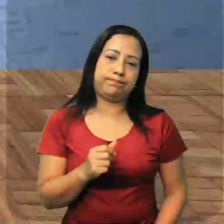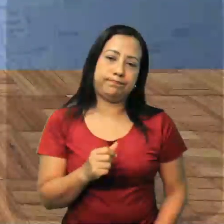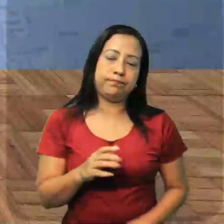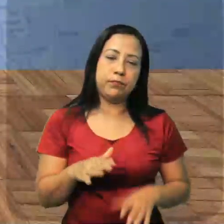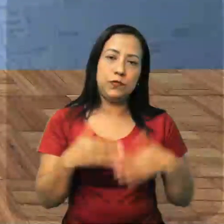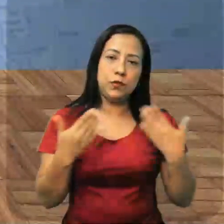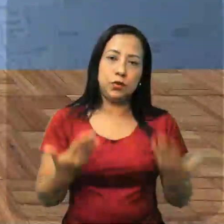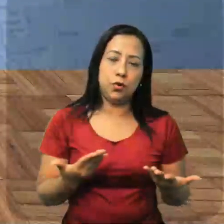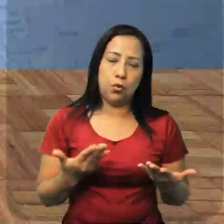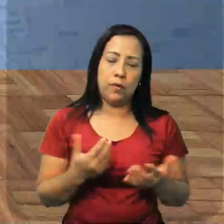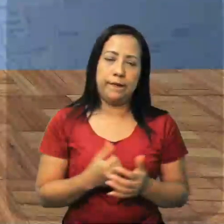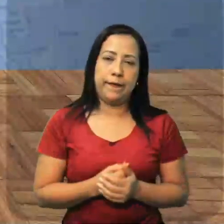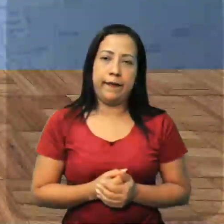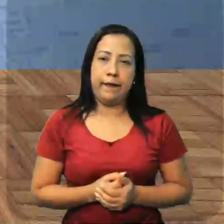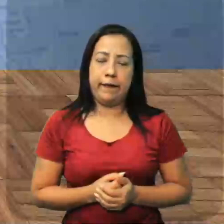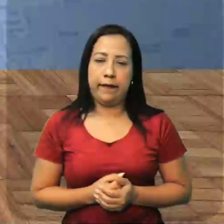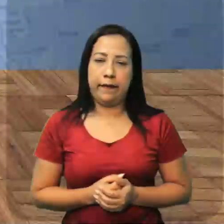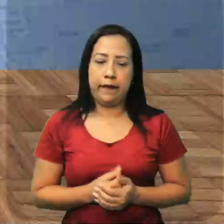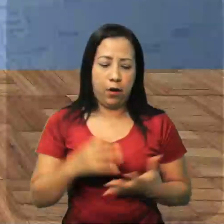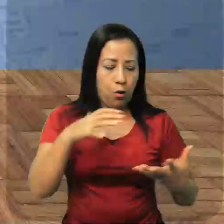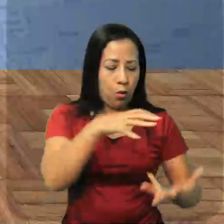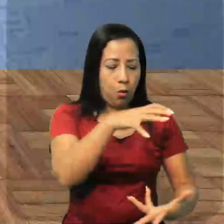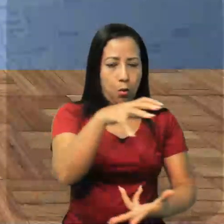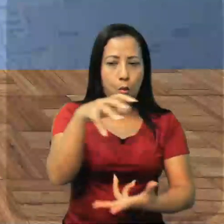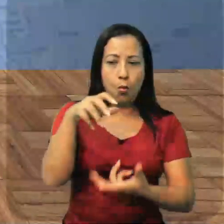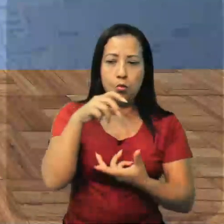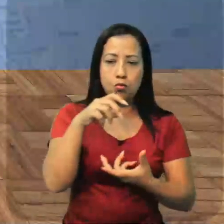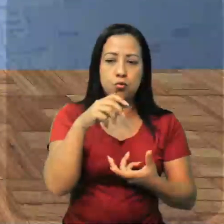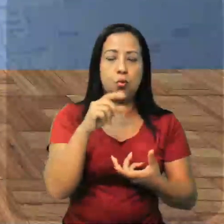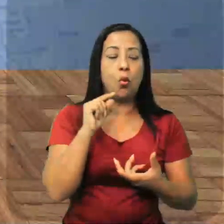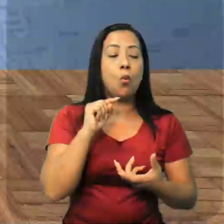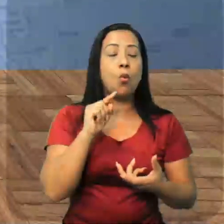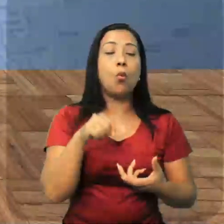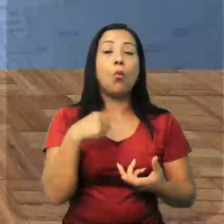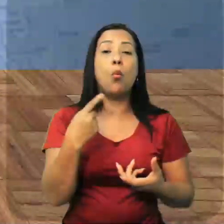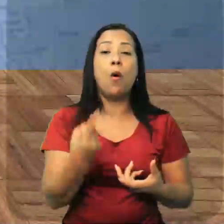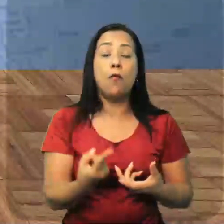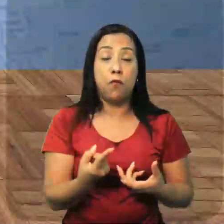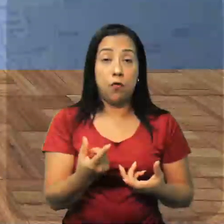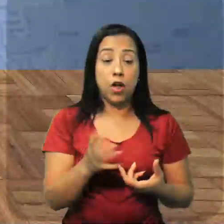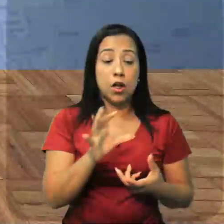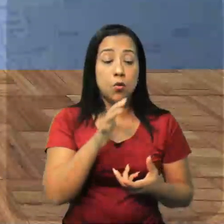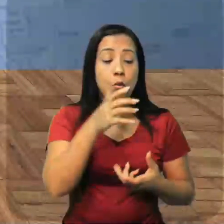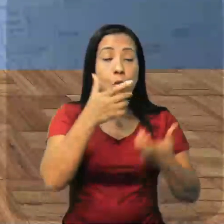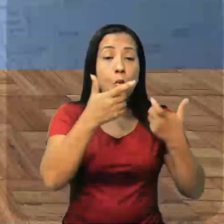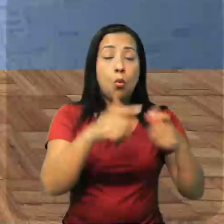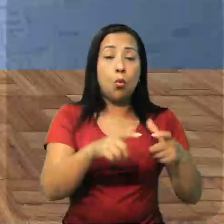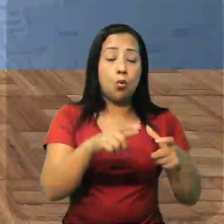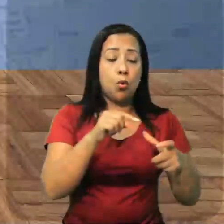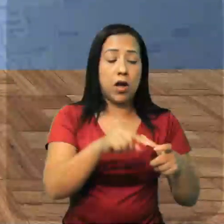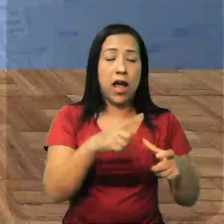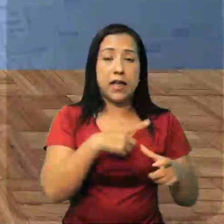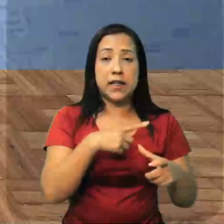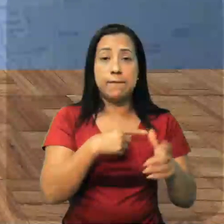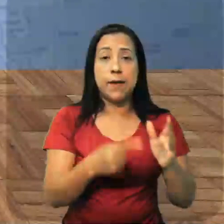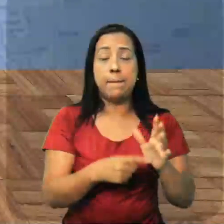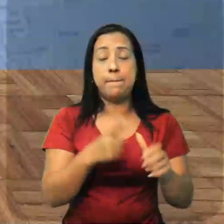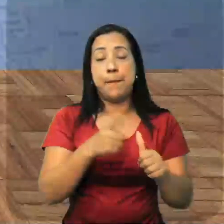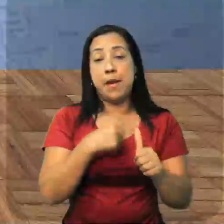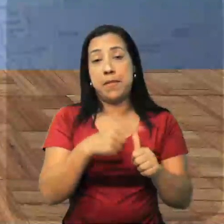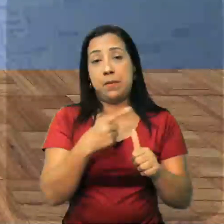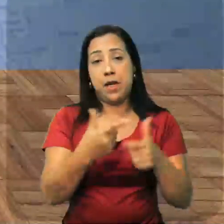Qual foi o continente, quando eu falo em mundo, qual foi o continente que teve, primeiramente,